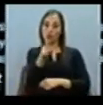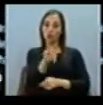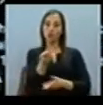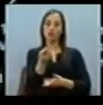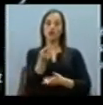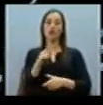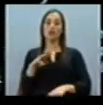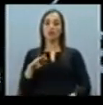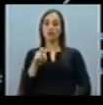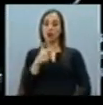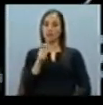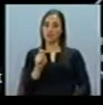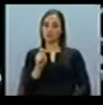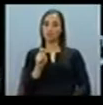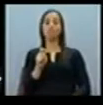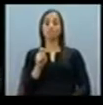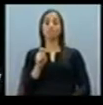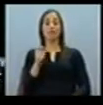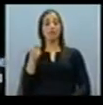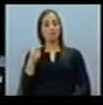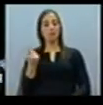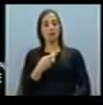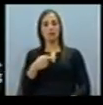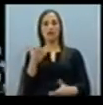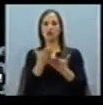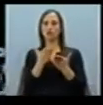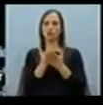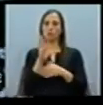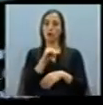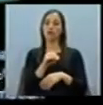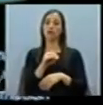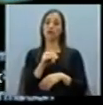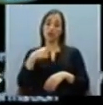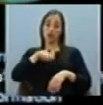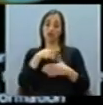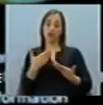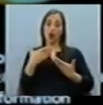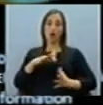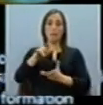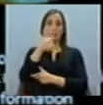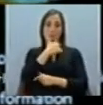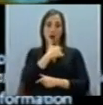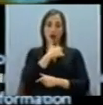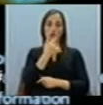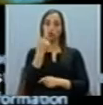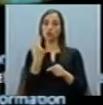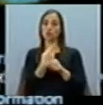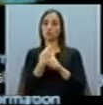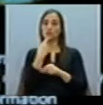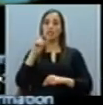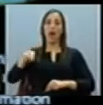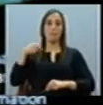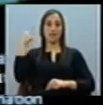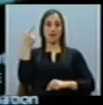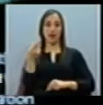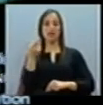de Marte. Portanto, é algo que vai merecer mais estudos. E, se me permites, muito rapidamente, já que estamos em Marte, duas notas muito rápidas para dizer que amanhã,